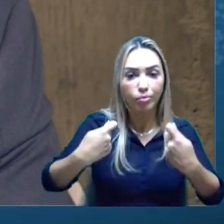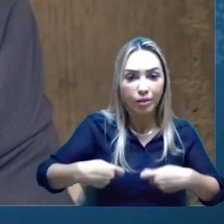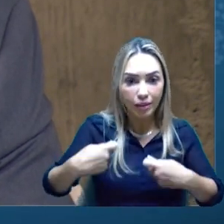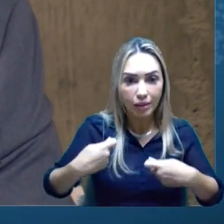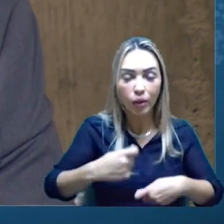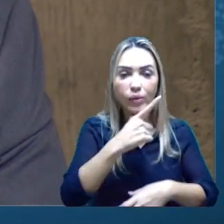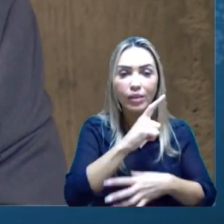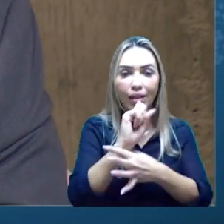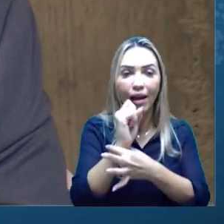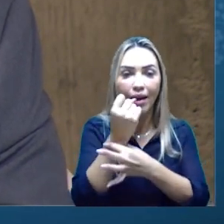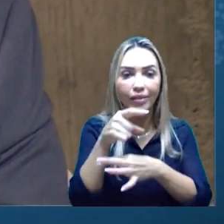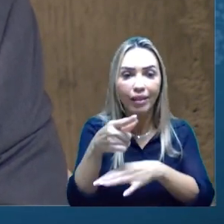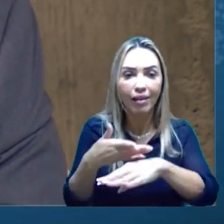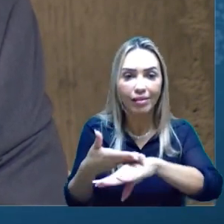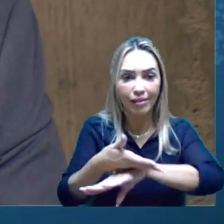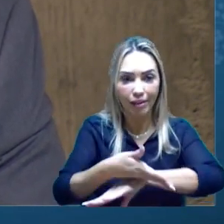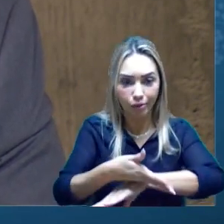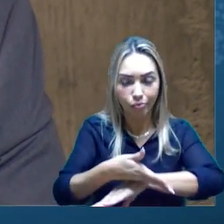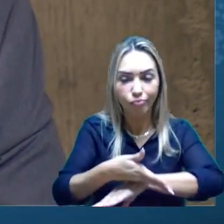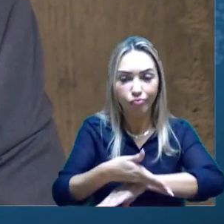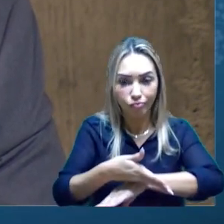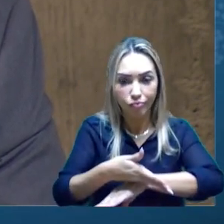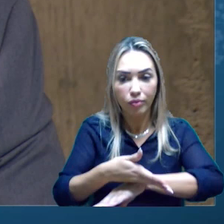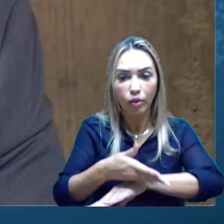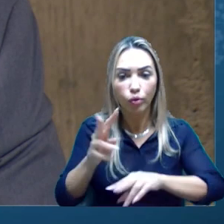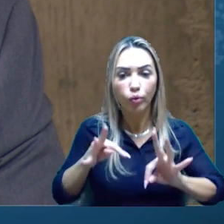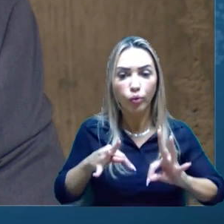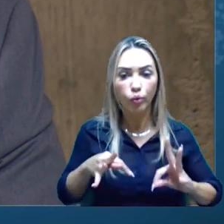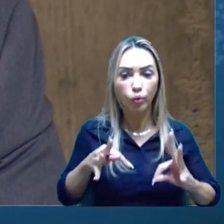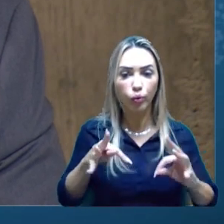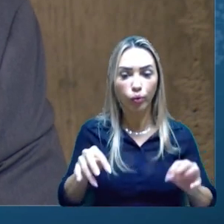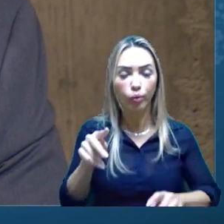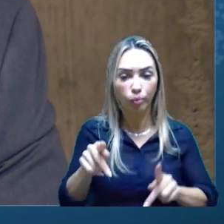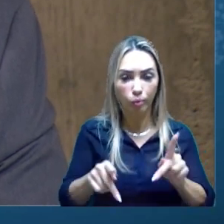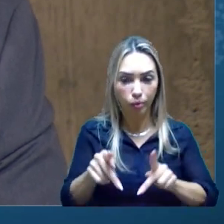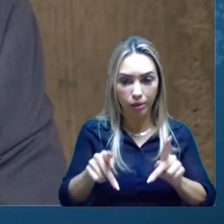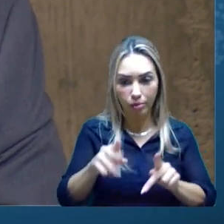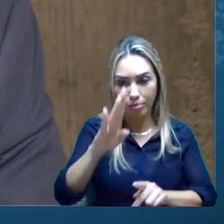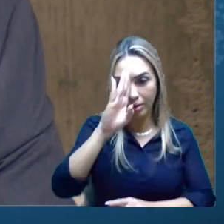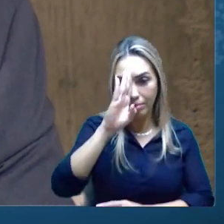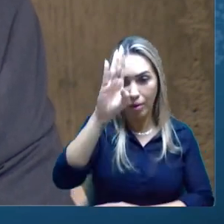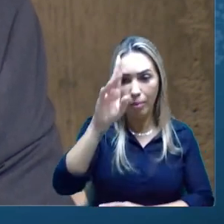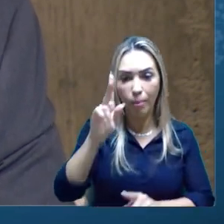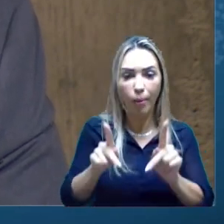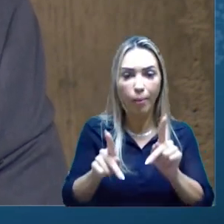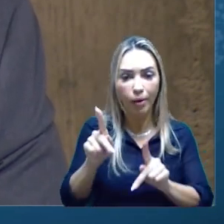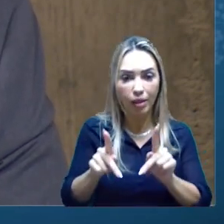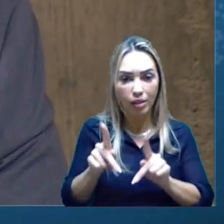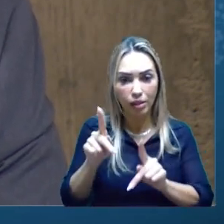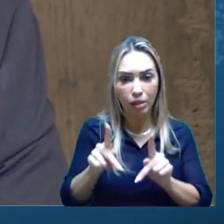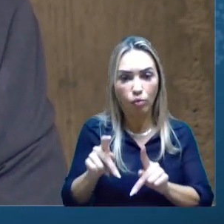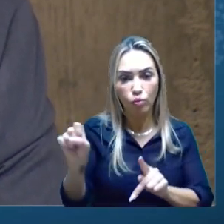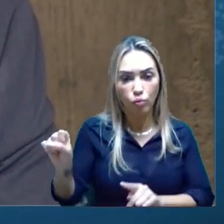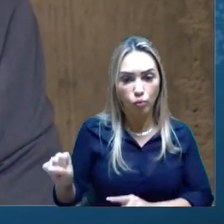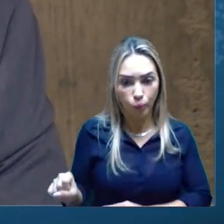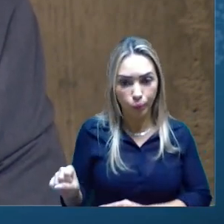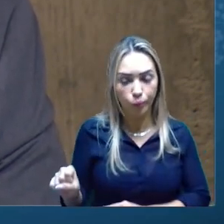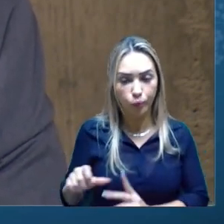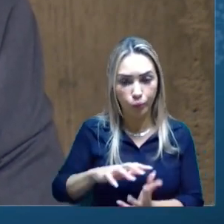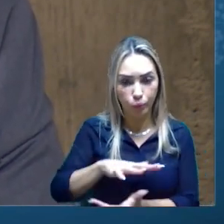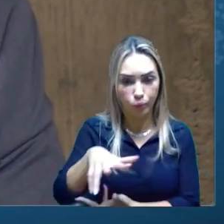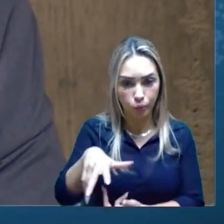acesso à população, principalmente à população do Sul Global. Então, encerro minha